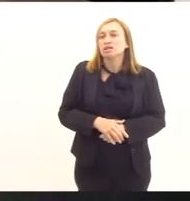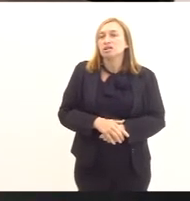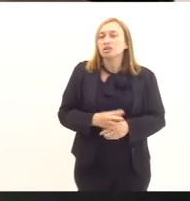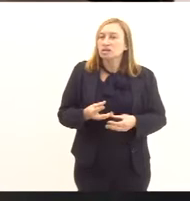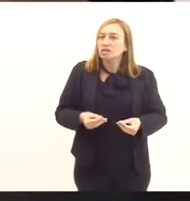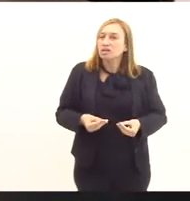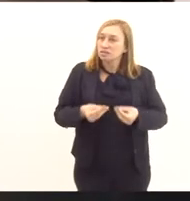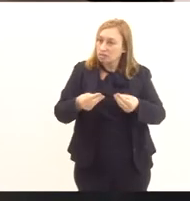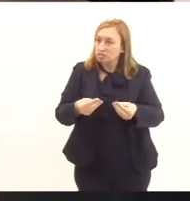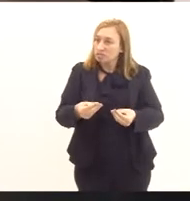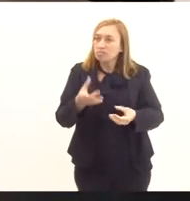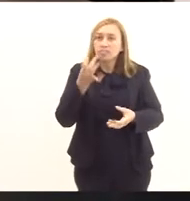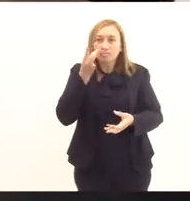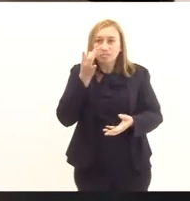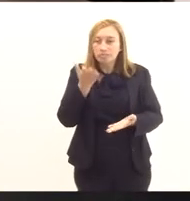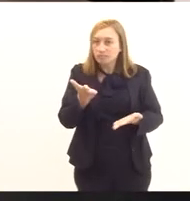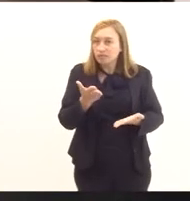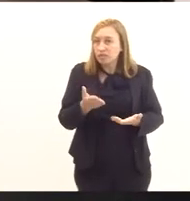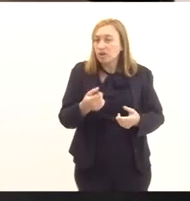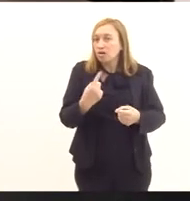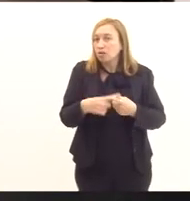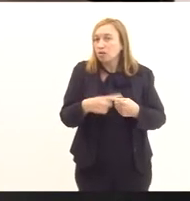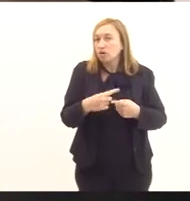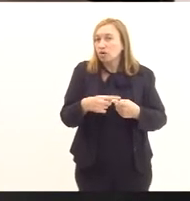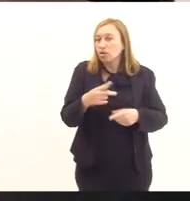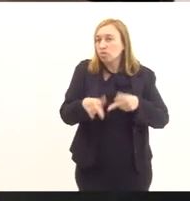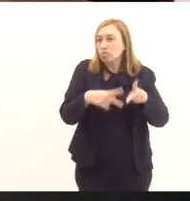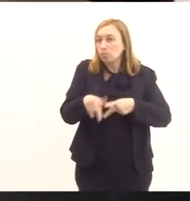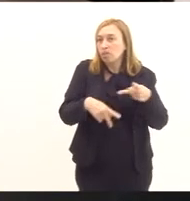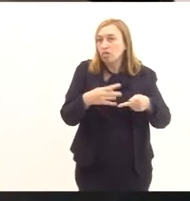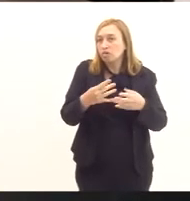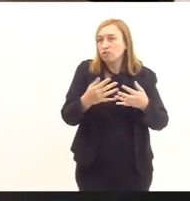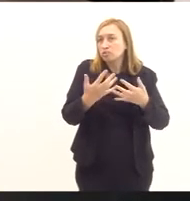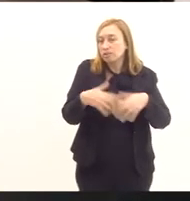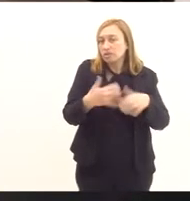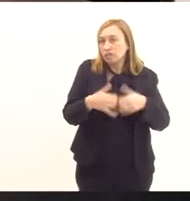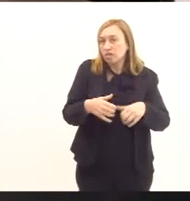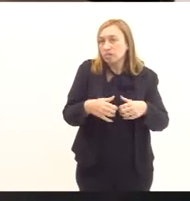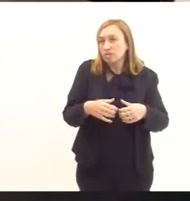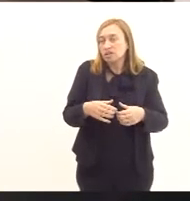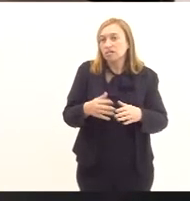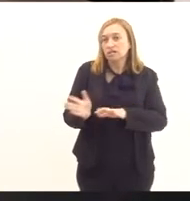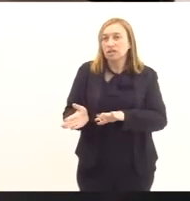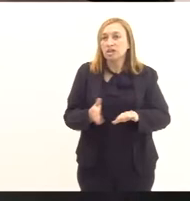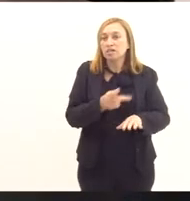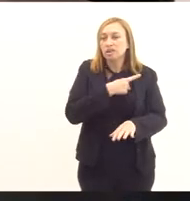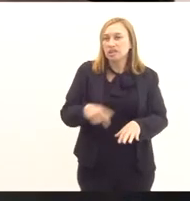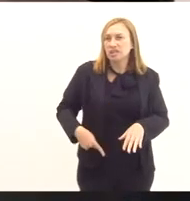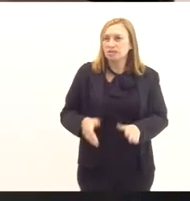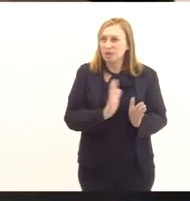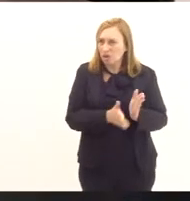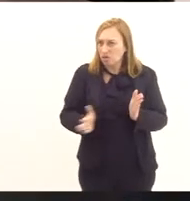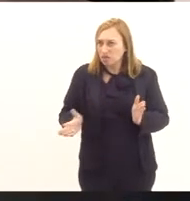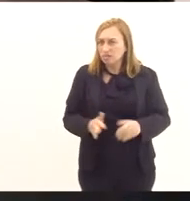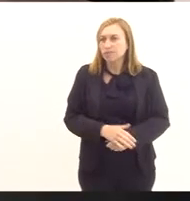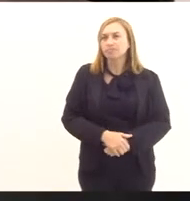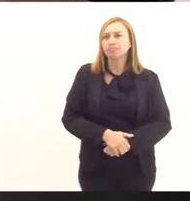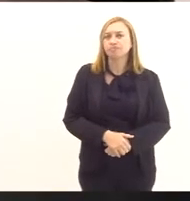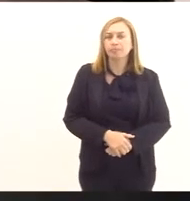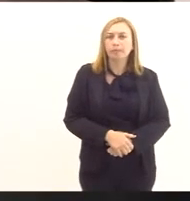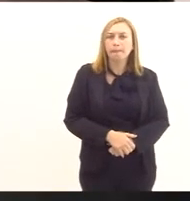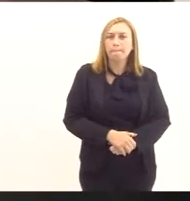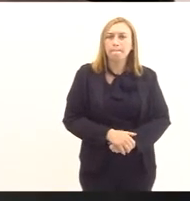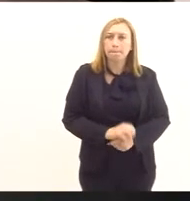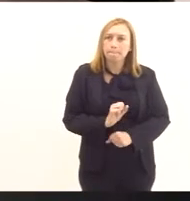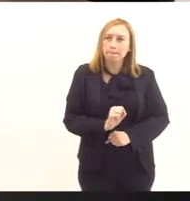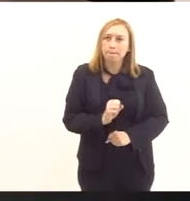esse convite entregue em mãos pessoalmente até porque a população de de Petrópolis espera essa resposta Presidente pela pois não eu